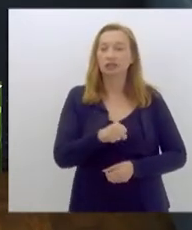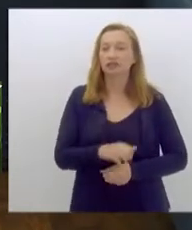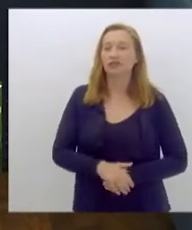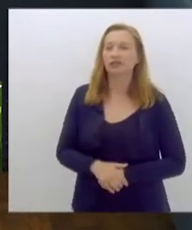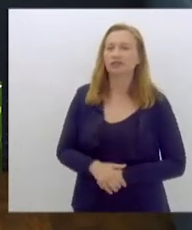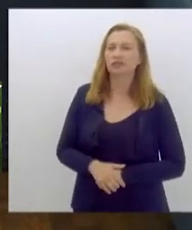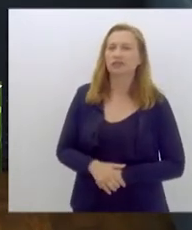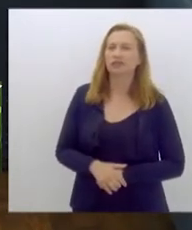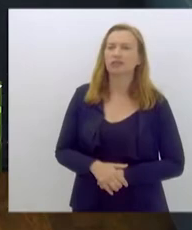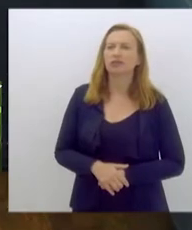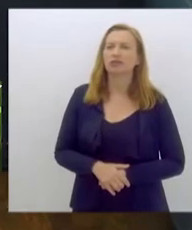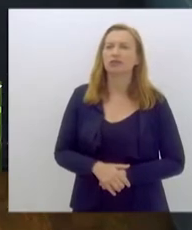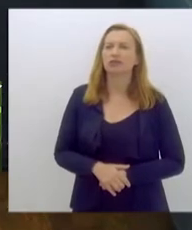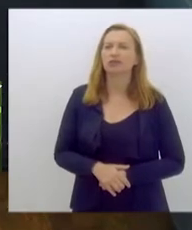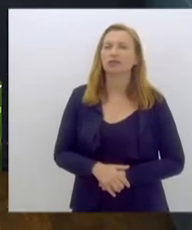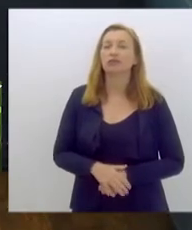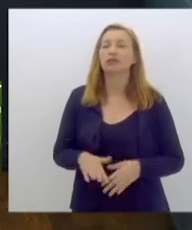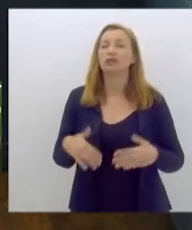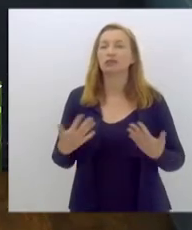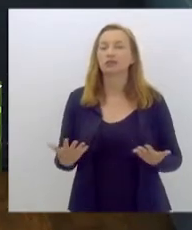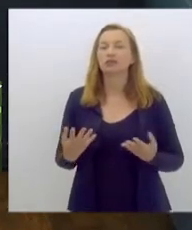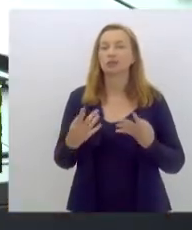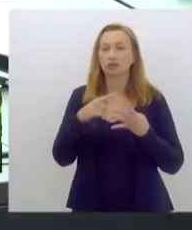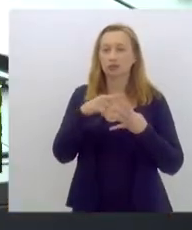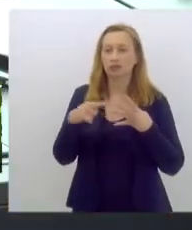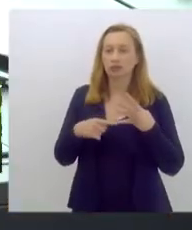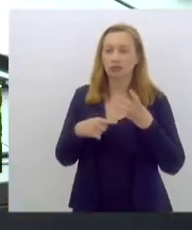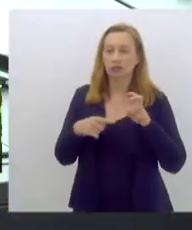favorável. Então, são